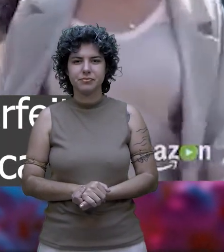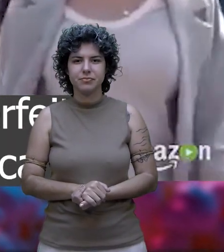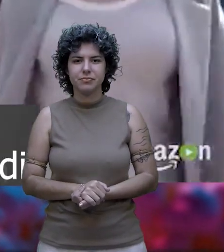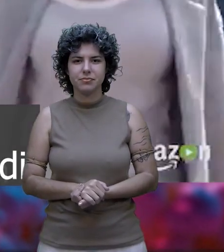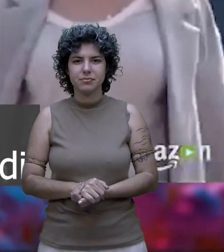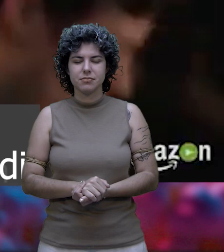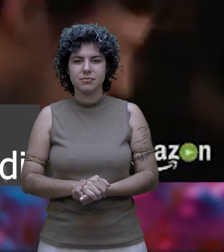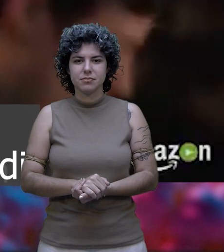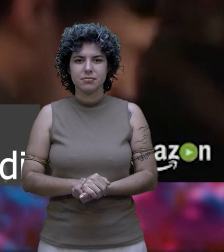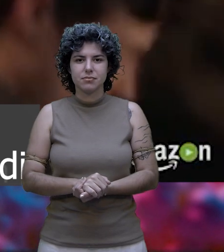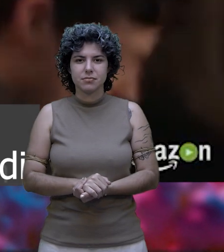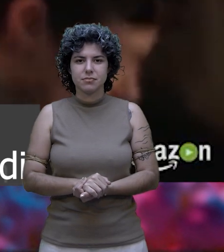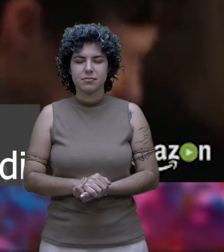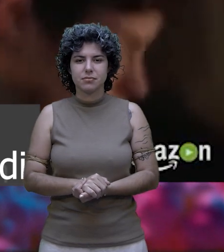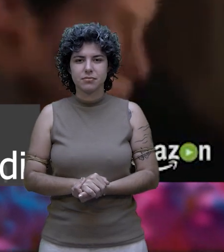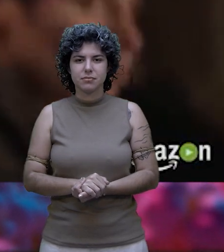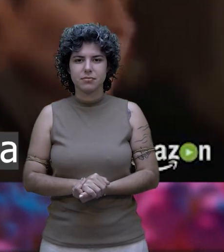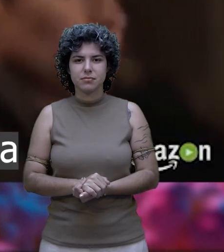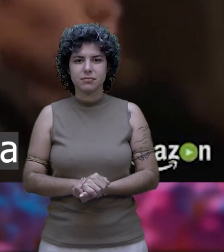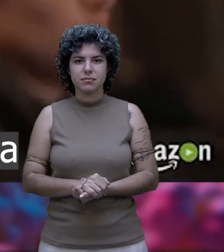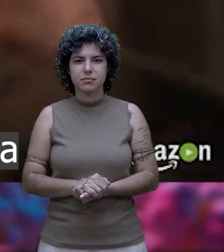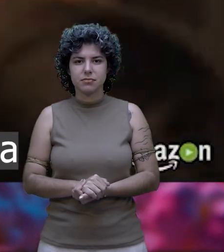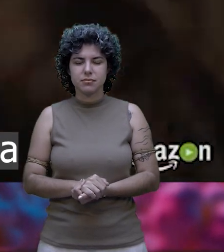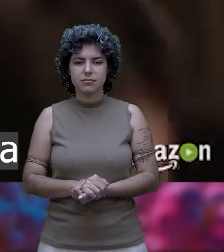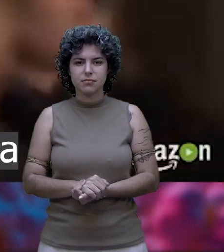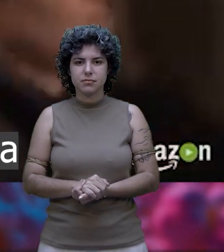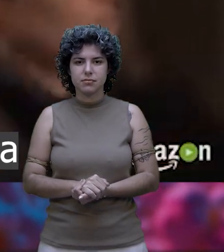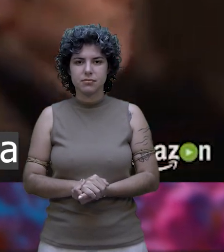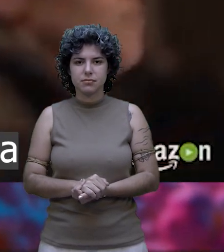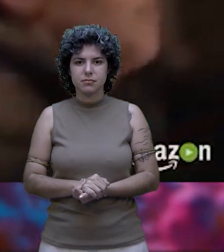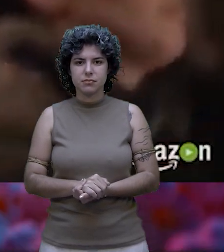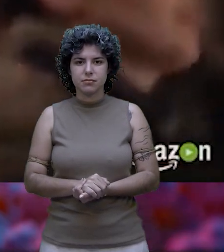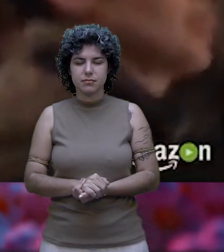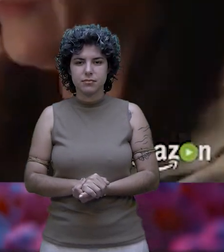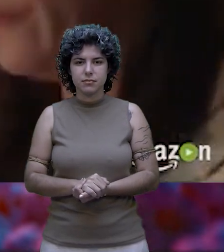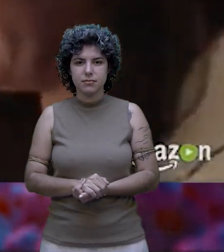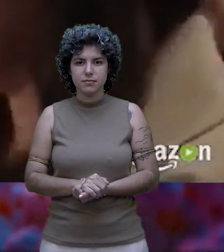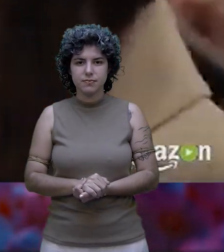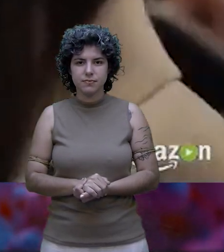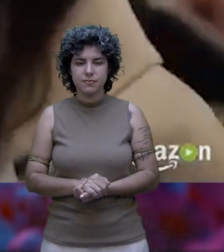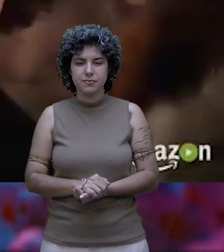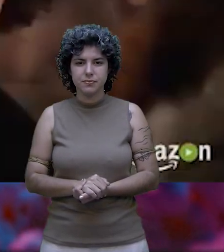rich super sister that you've run out of money is having to ask her to bail you out.